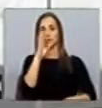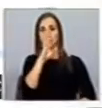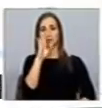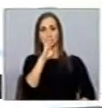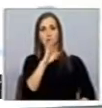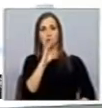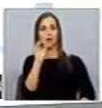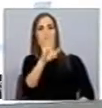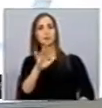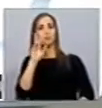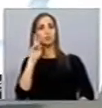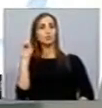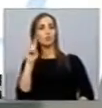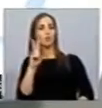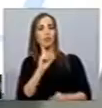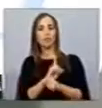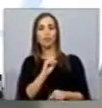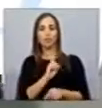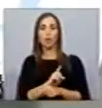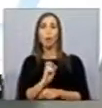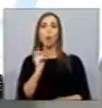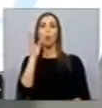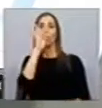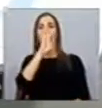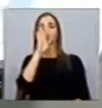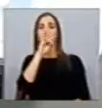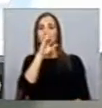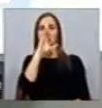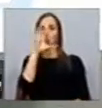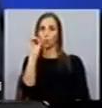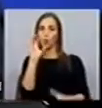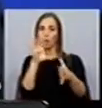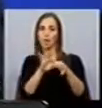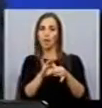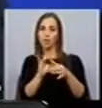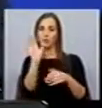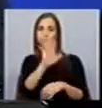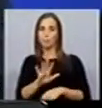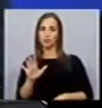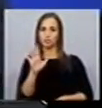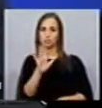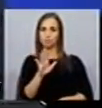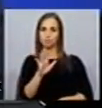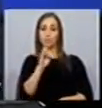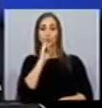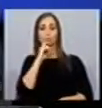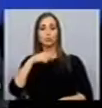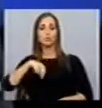encontraram na Voyager se ainda se mantêm ou se houve qualquer erro associado àquelas imagens. Portanto, eventualmente podemos